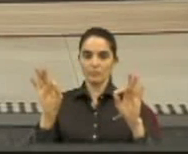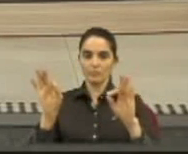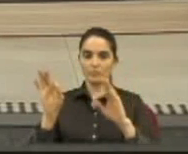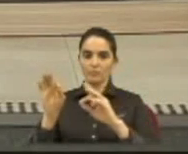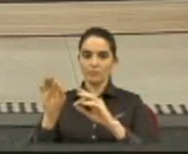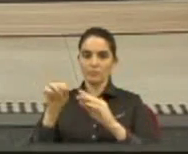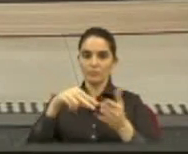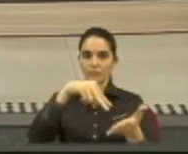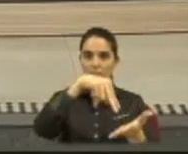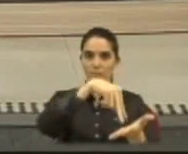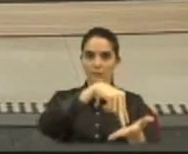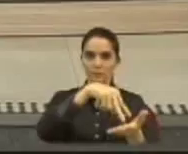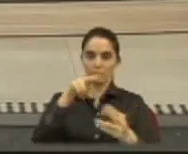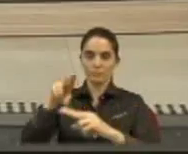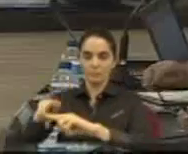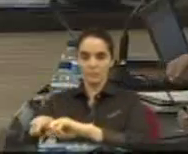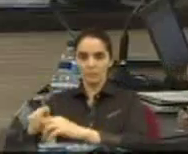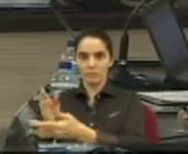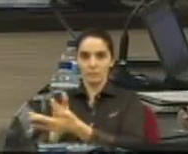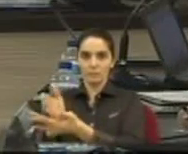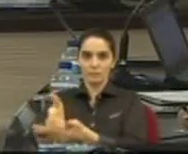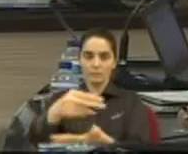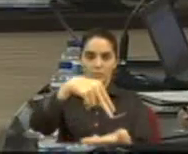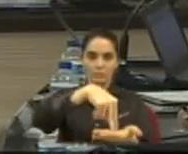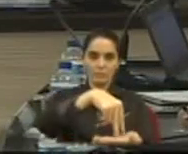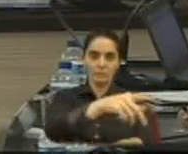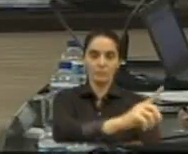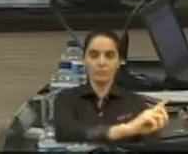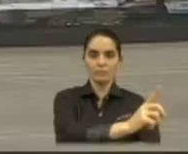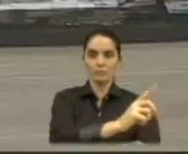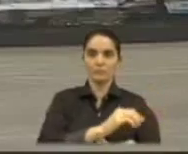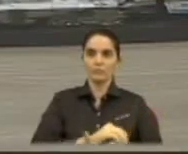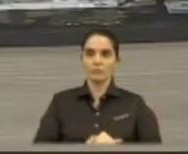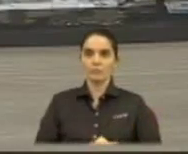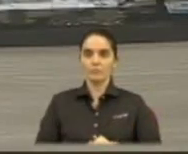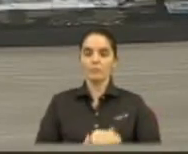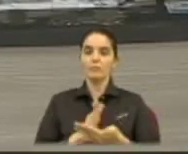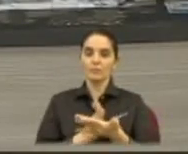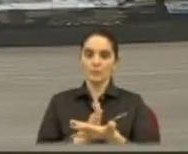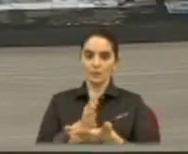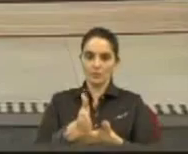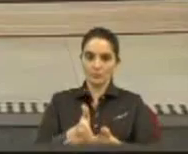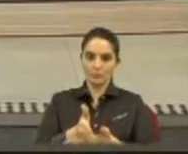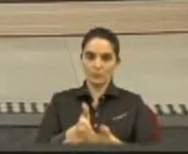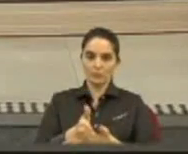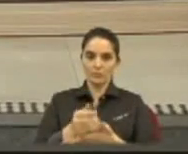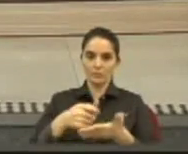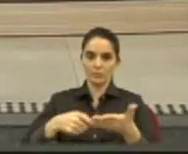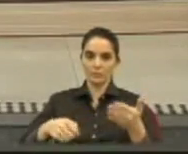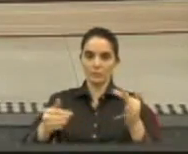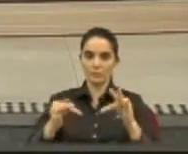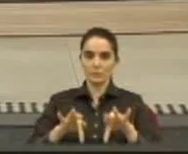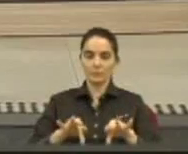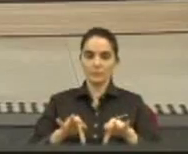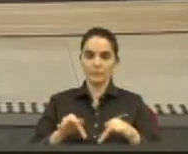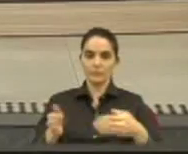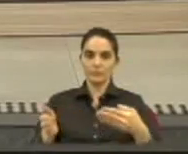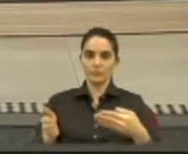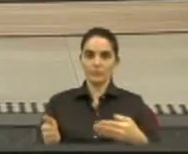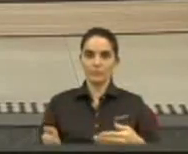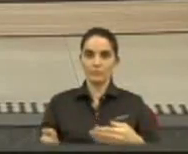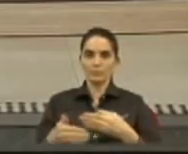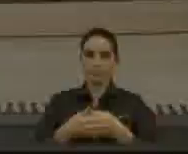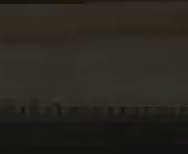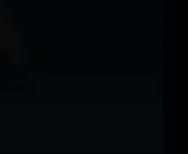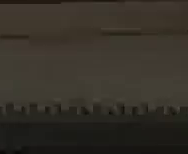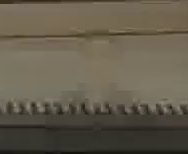Os sentados aprovam, os de pé rejeitam. Aprovada a redação final. Suspendo para a recondução da